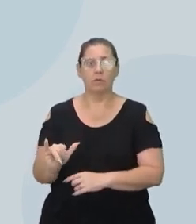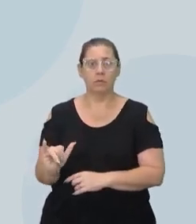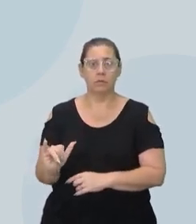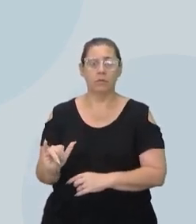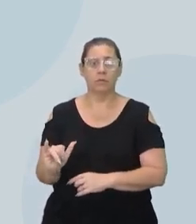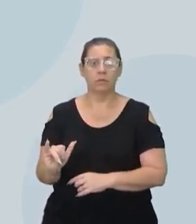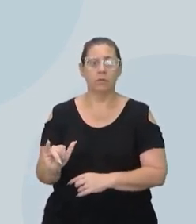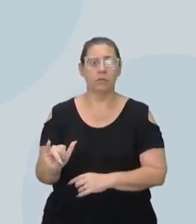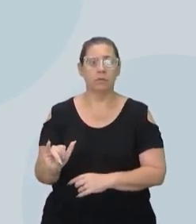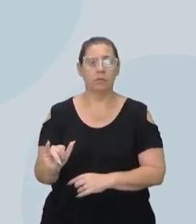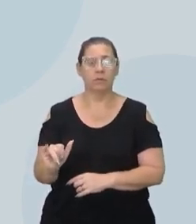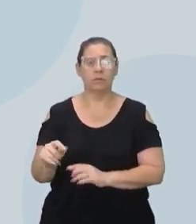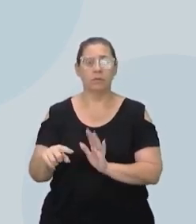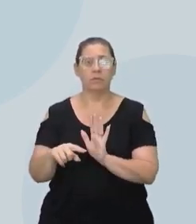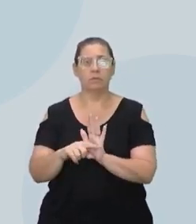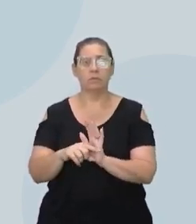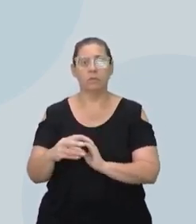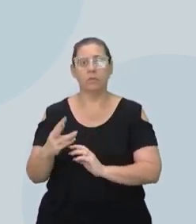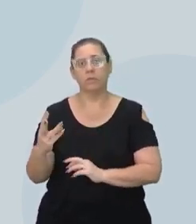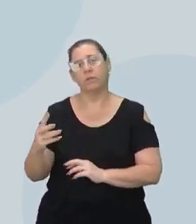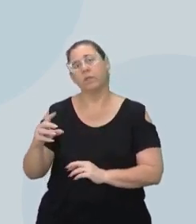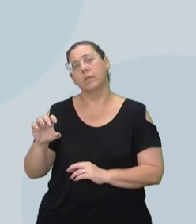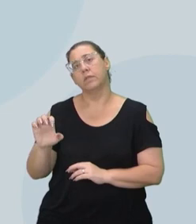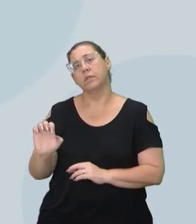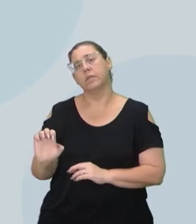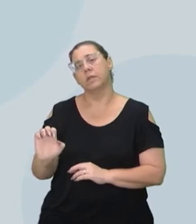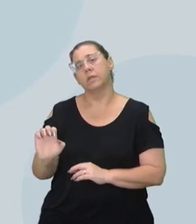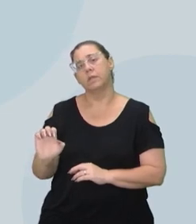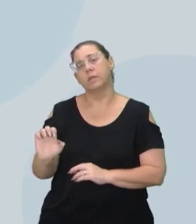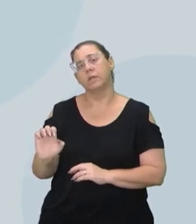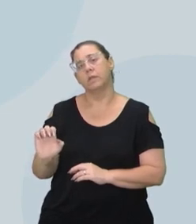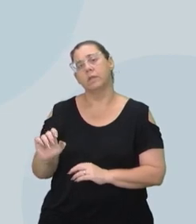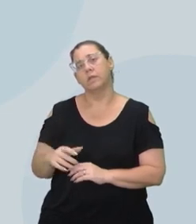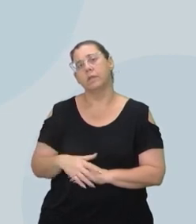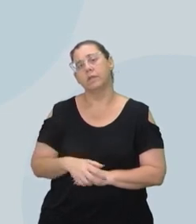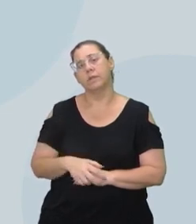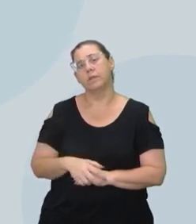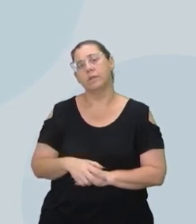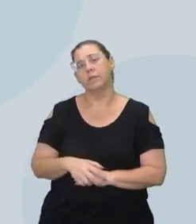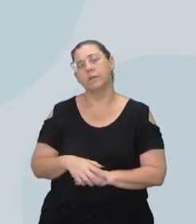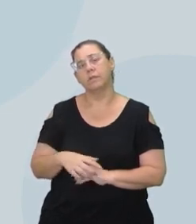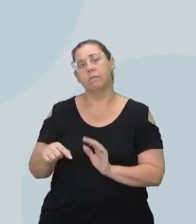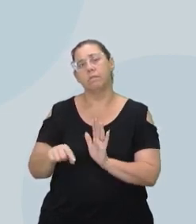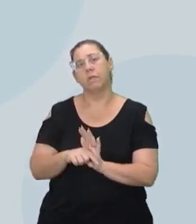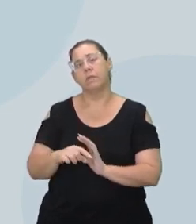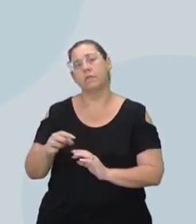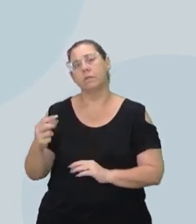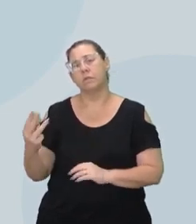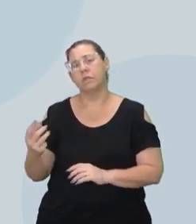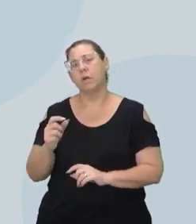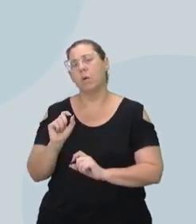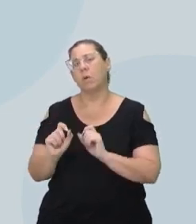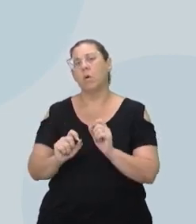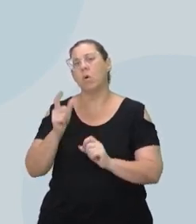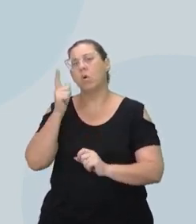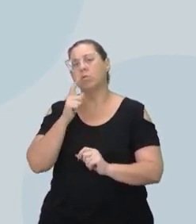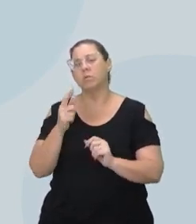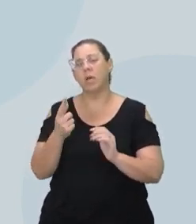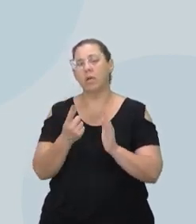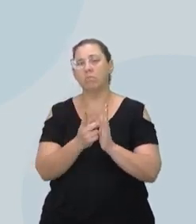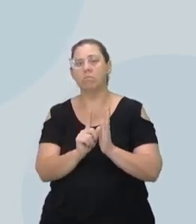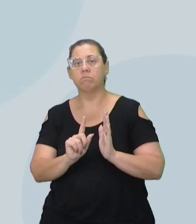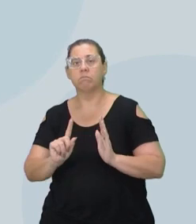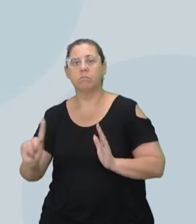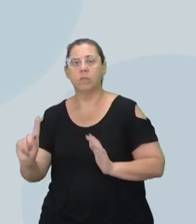4y menos 3z igual a menos 3. Quem eu já consigo aí isolar, né?